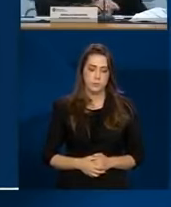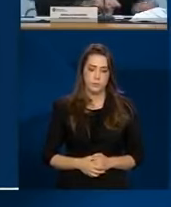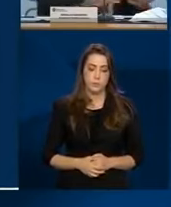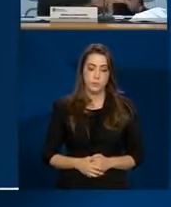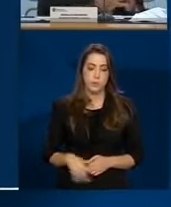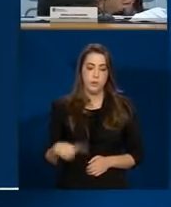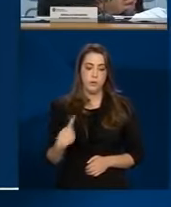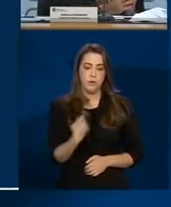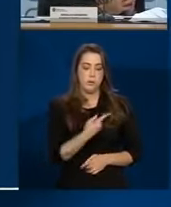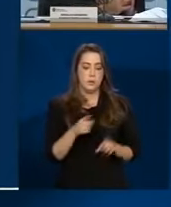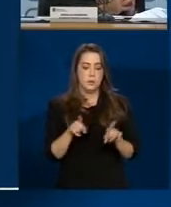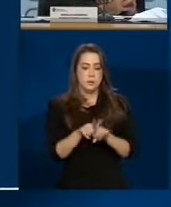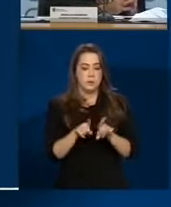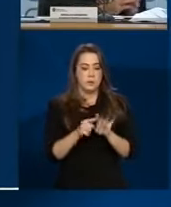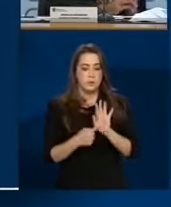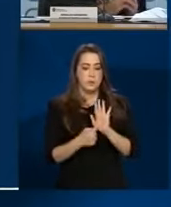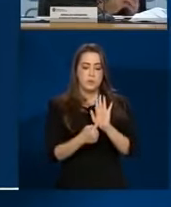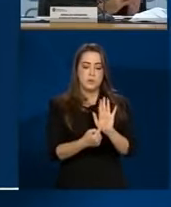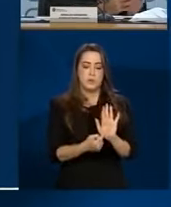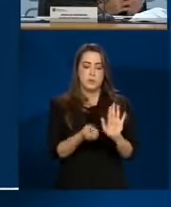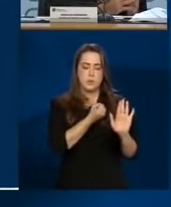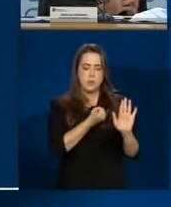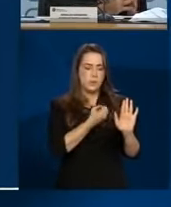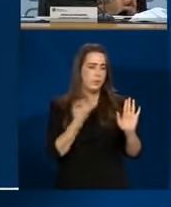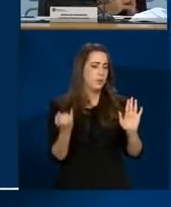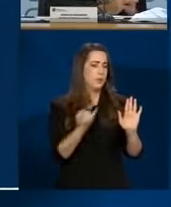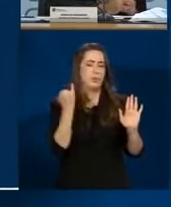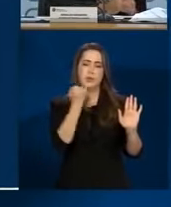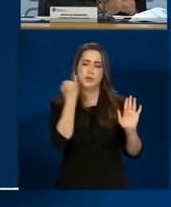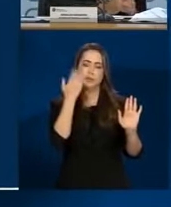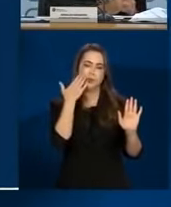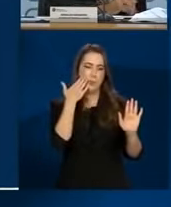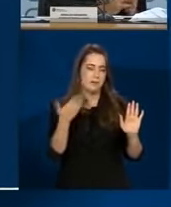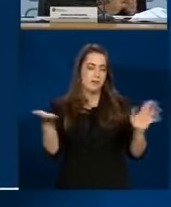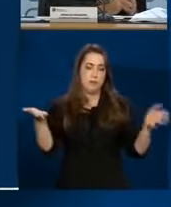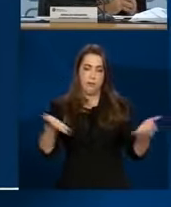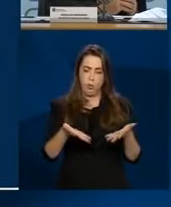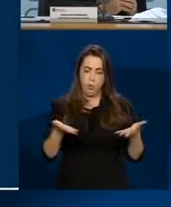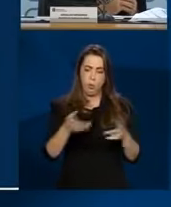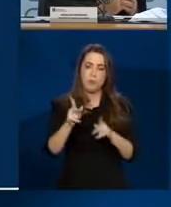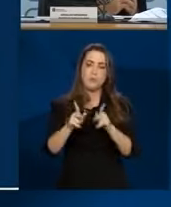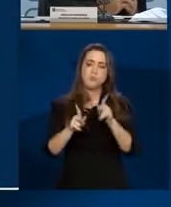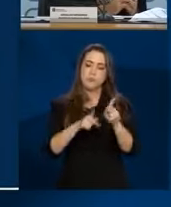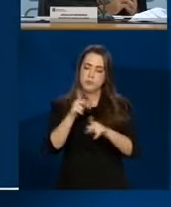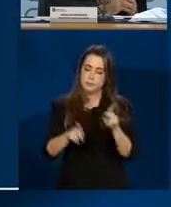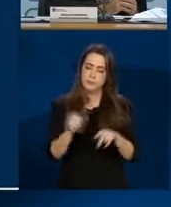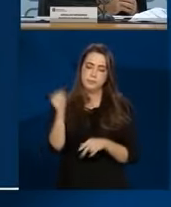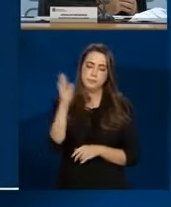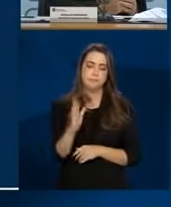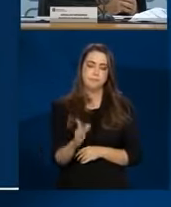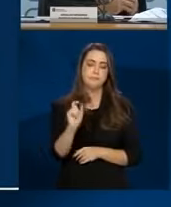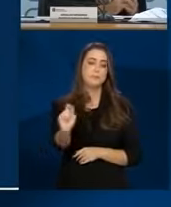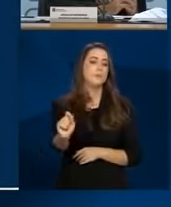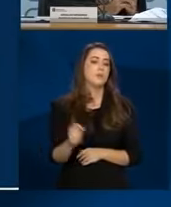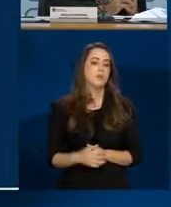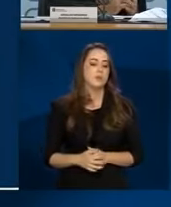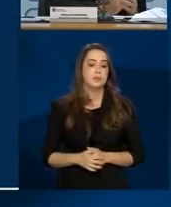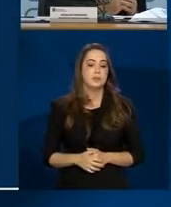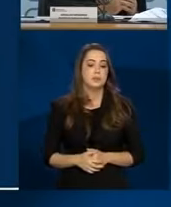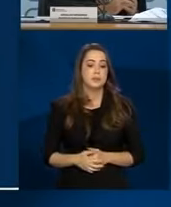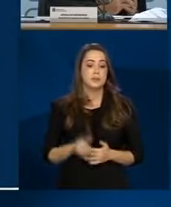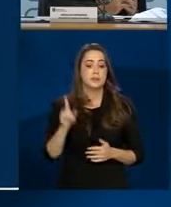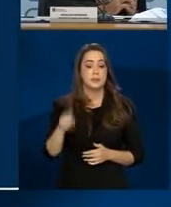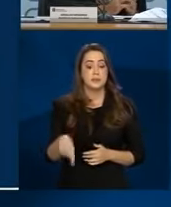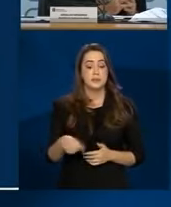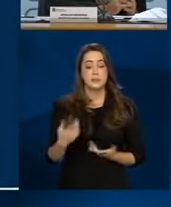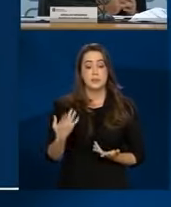Nós trazemos também um dado que nós queremos apresentar à sociedade brasileira com relação à da síndrome